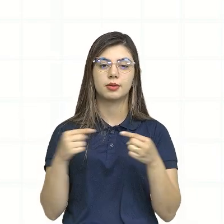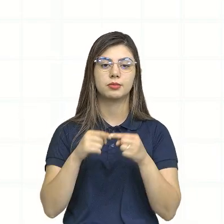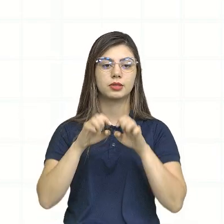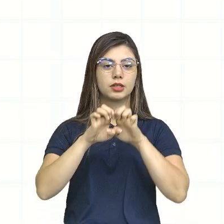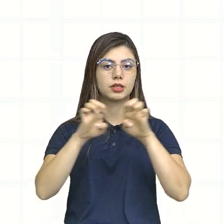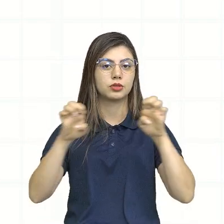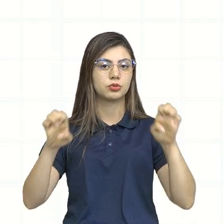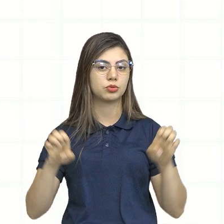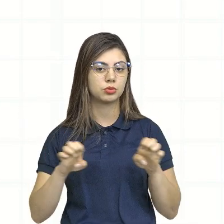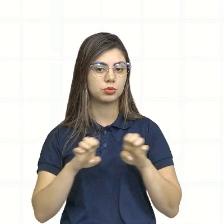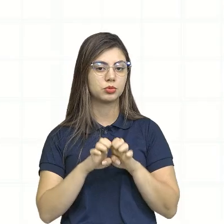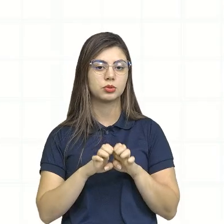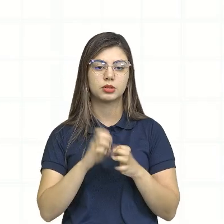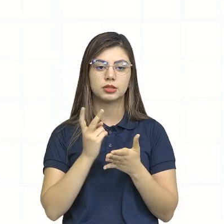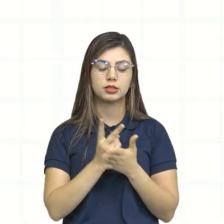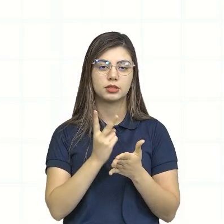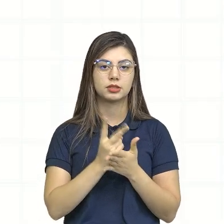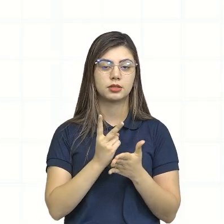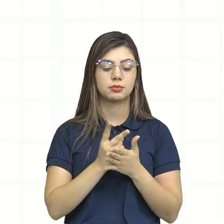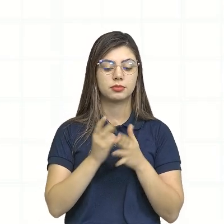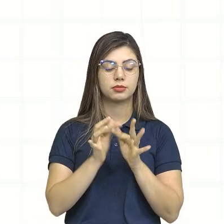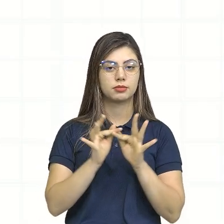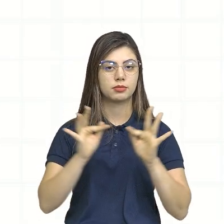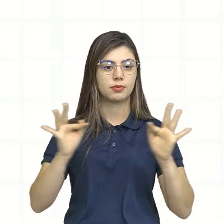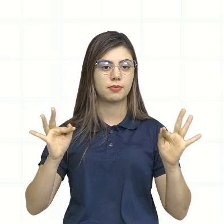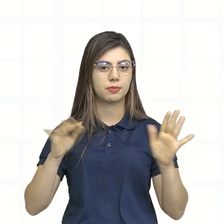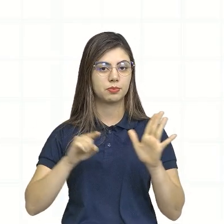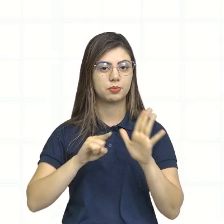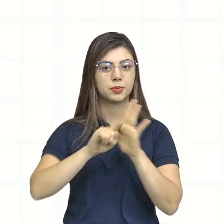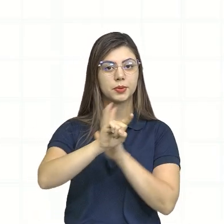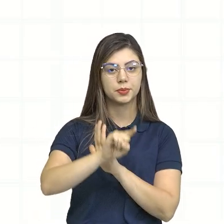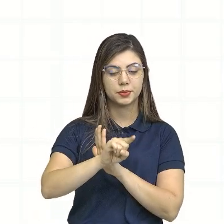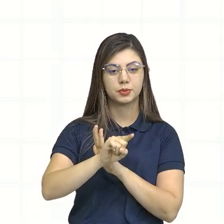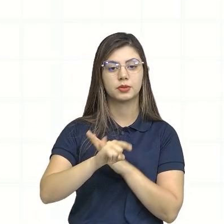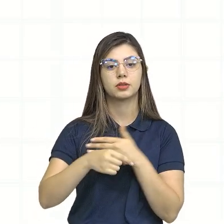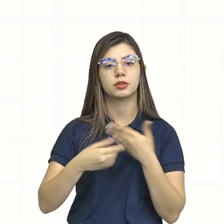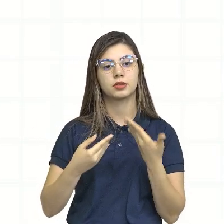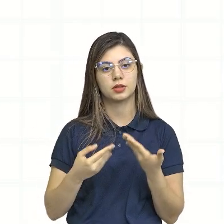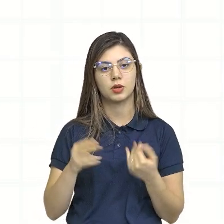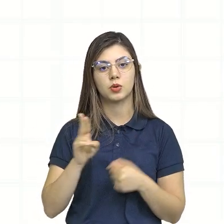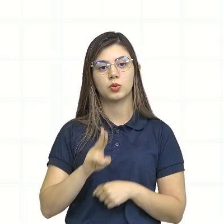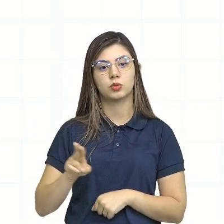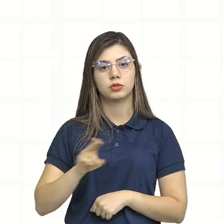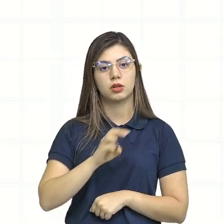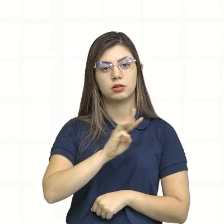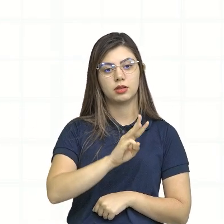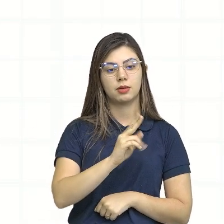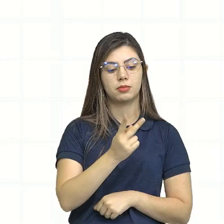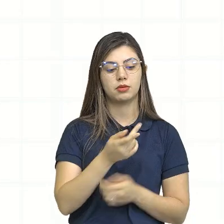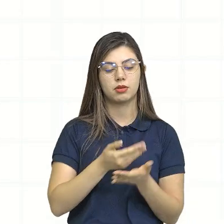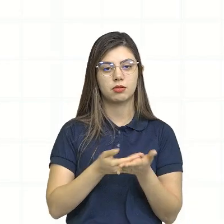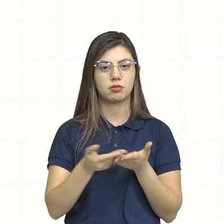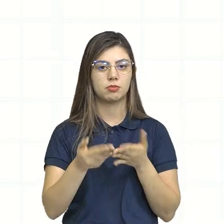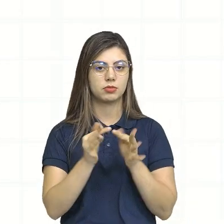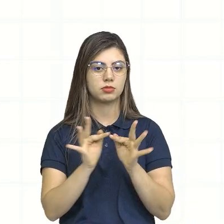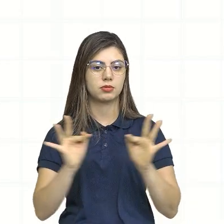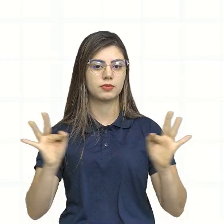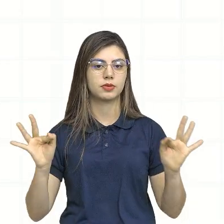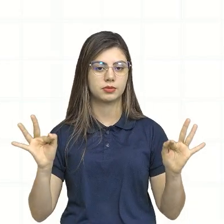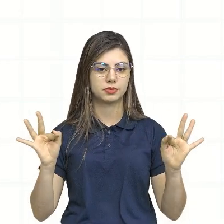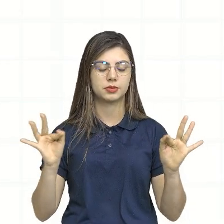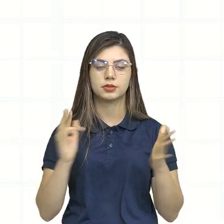das formas interrogativas ali, né? No caso, utilizando uma WH question. Então, sempre essa estrutura, tá,